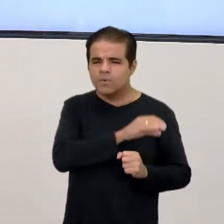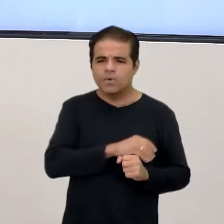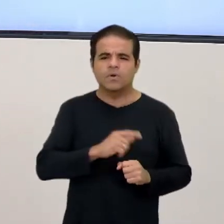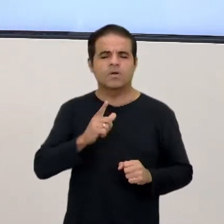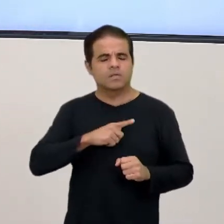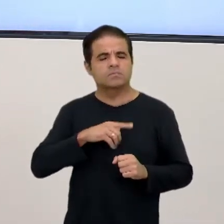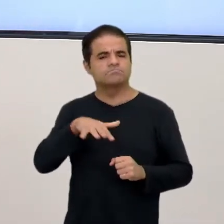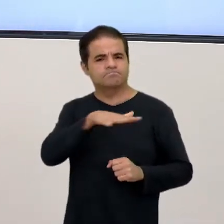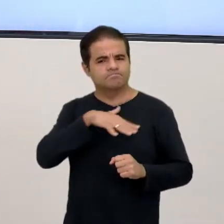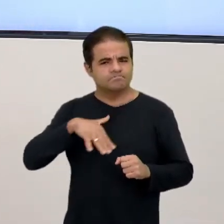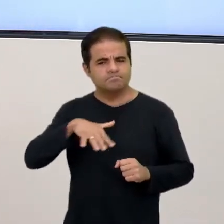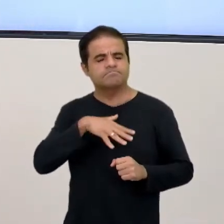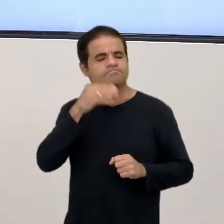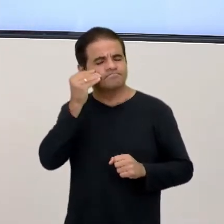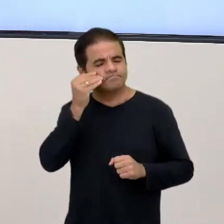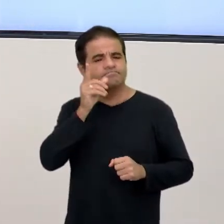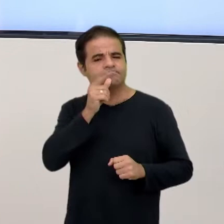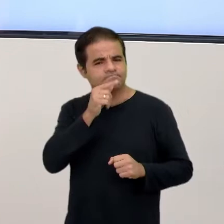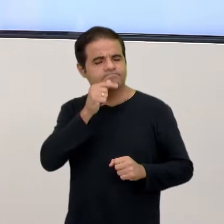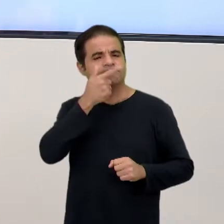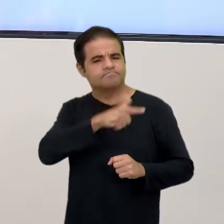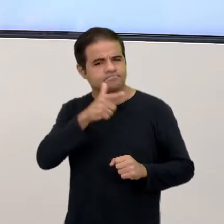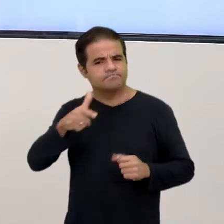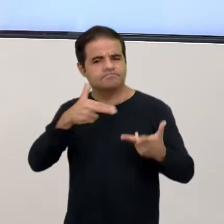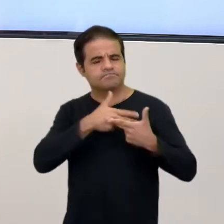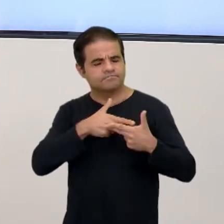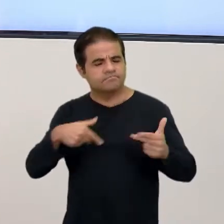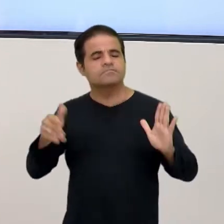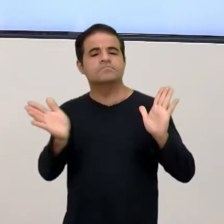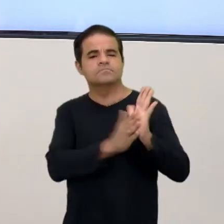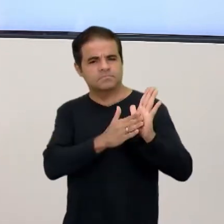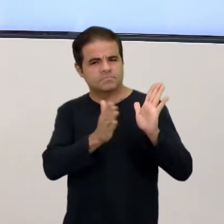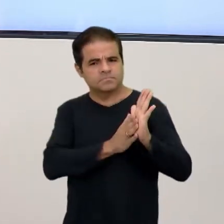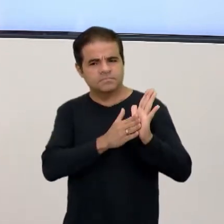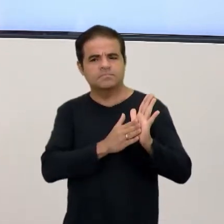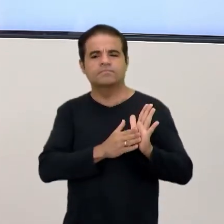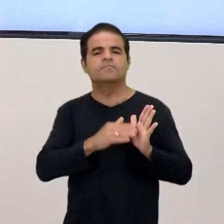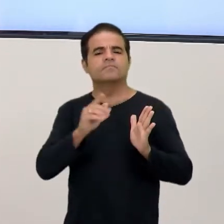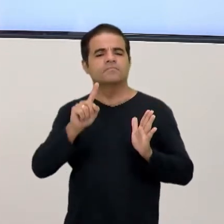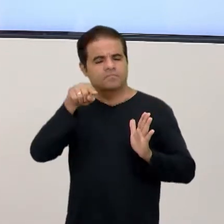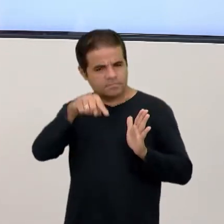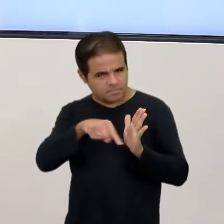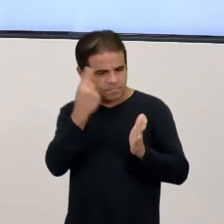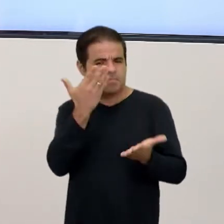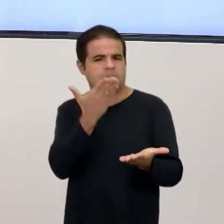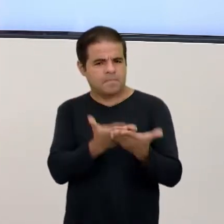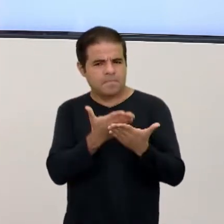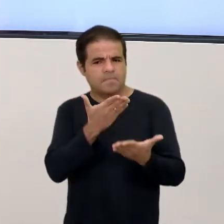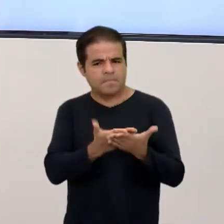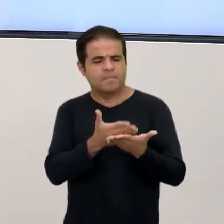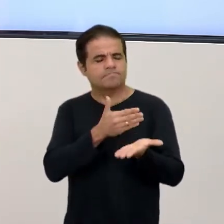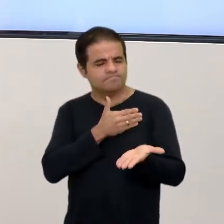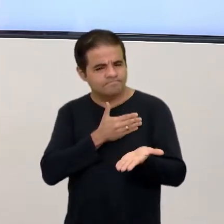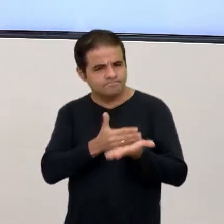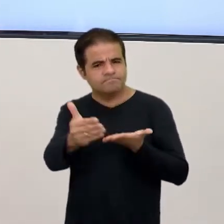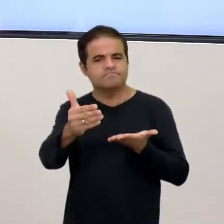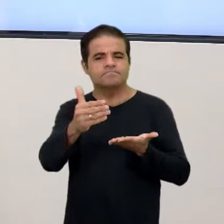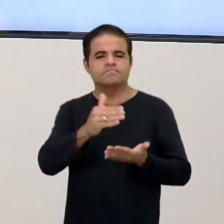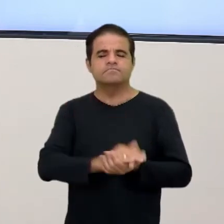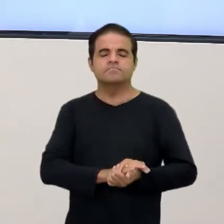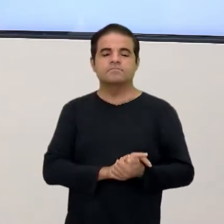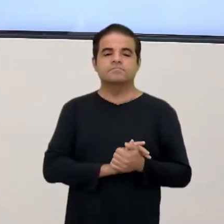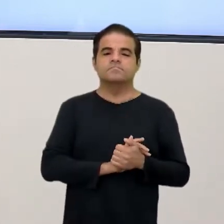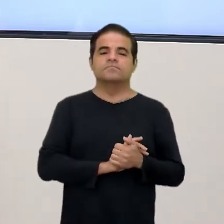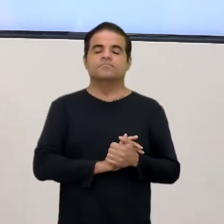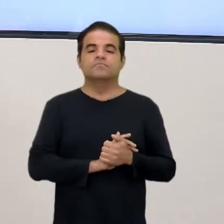climatizar ambiente, esquentar água e outras coisas, né? Essa é a proposta que a gente fez lá na primeira aula, na aula de introdução. Beleza? Tendo